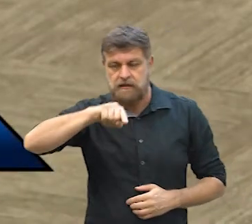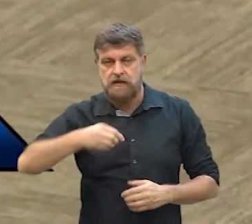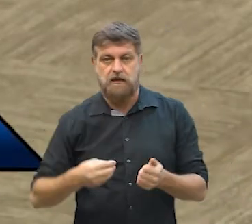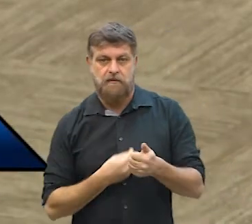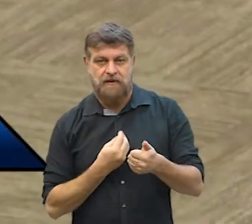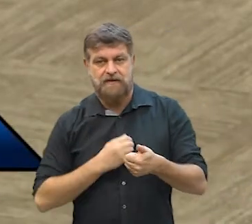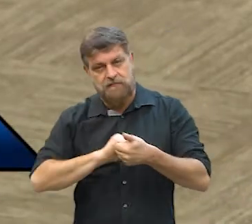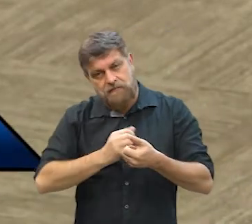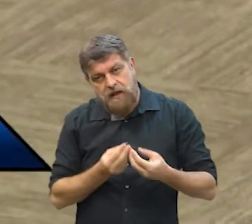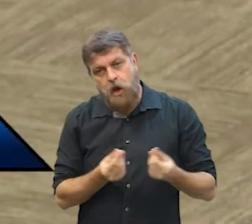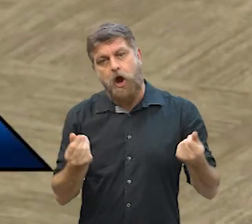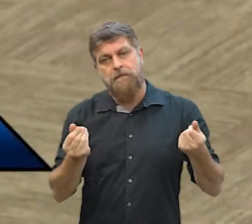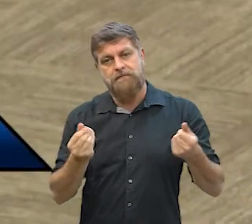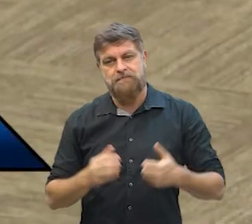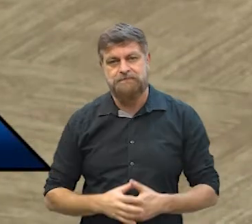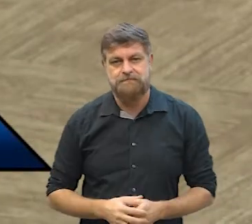famílias pareciam a qualidade de vida melhor